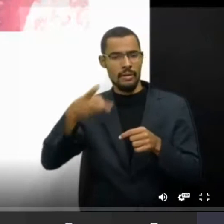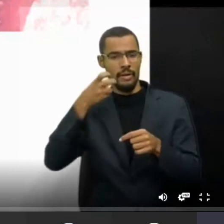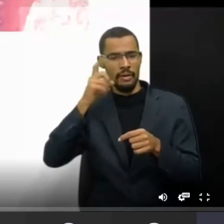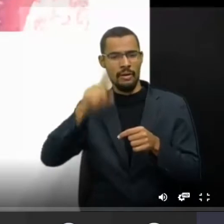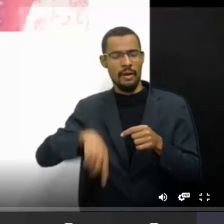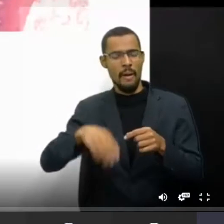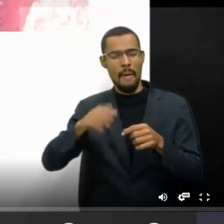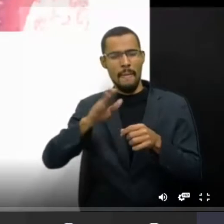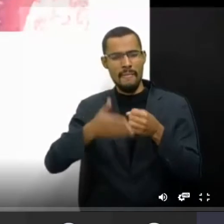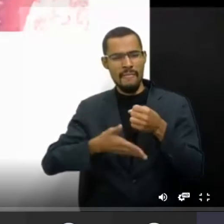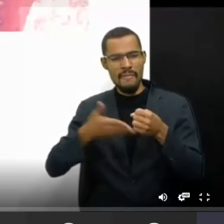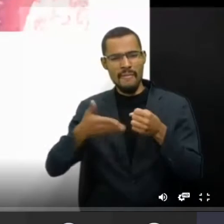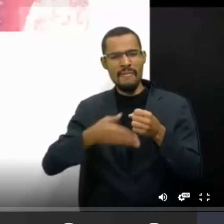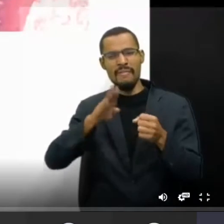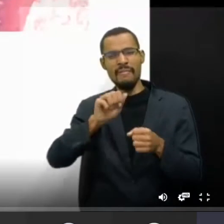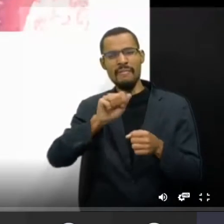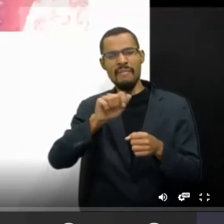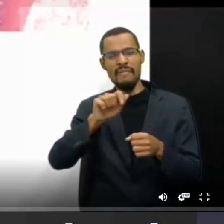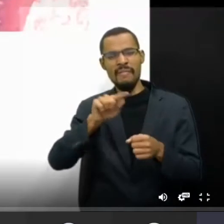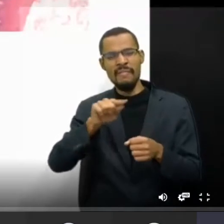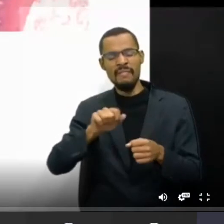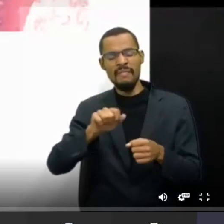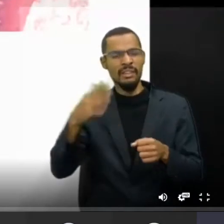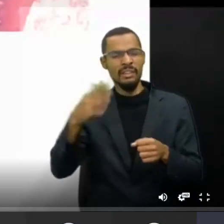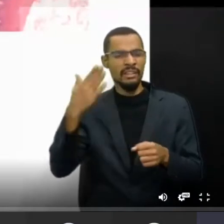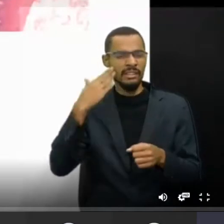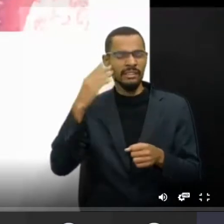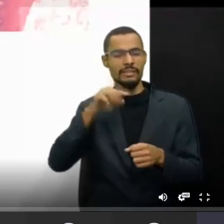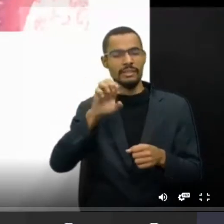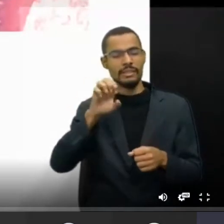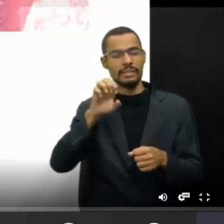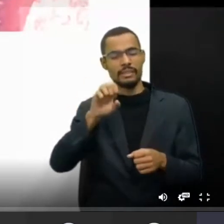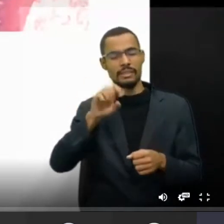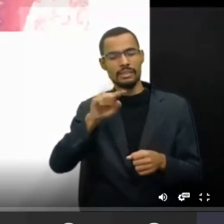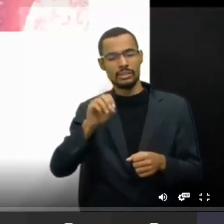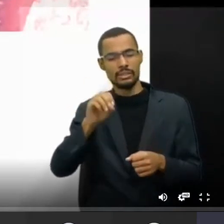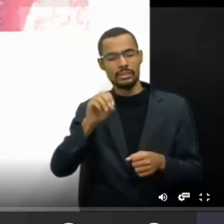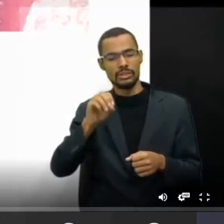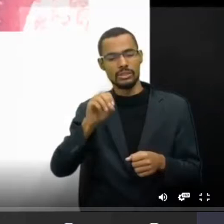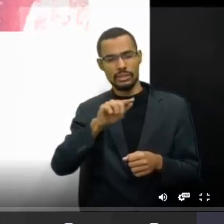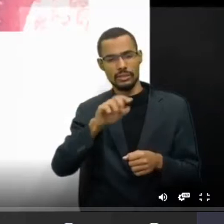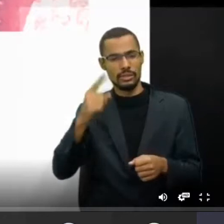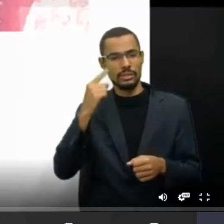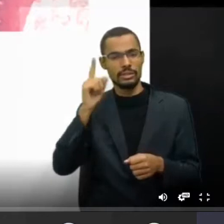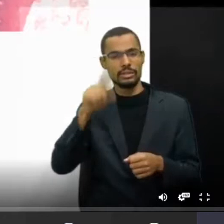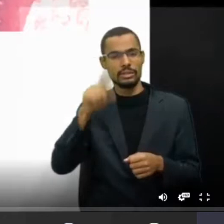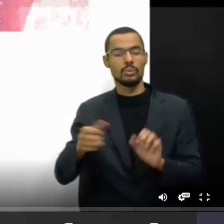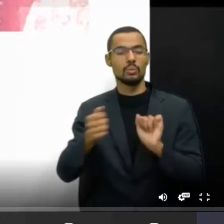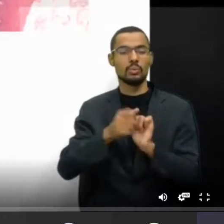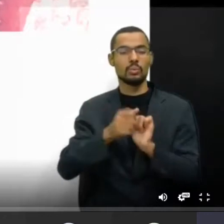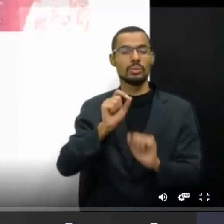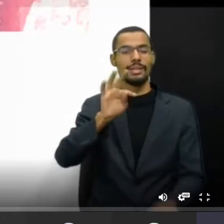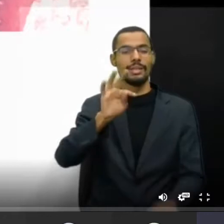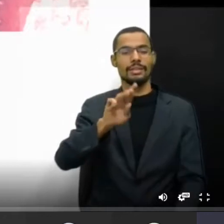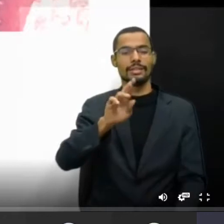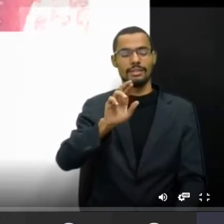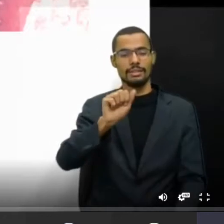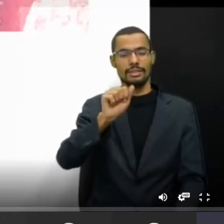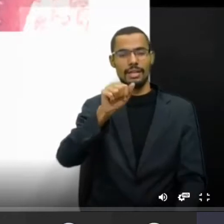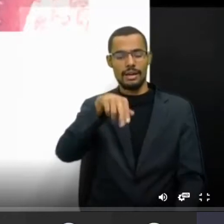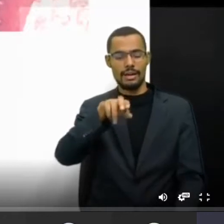uma lâmina basal, né? Ela ancora. A gente sabe que o esôfago está associado, então, com a traqueia. Então,